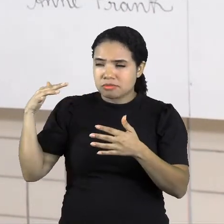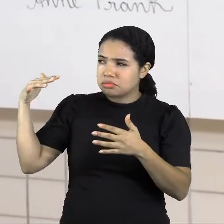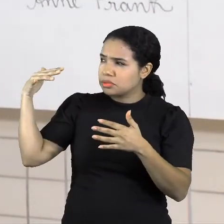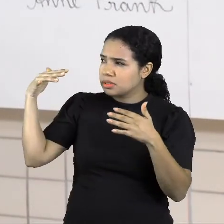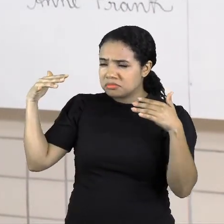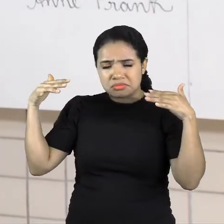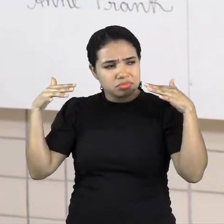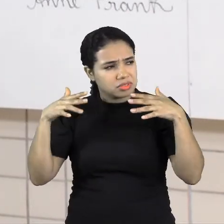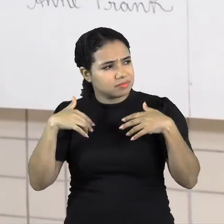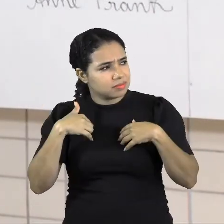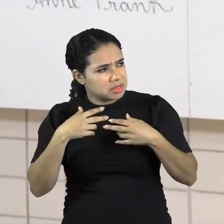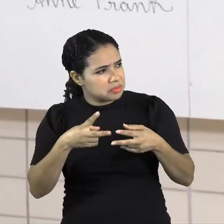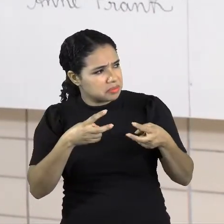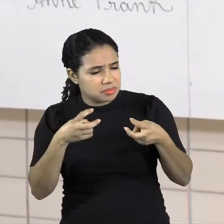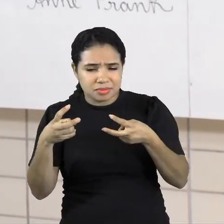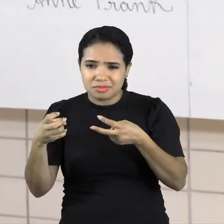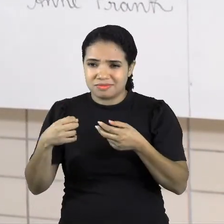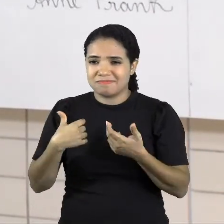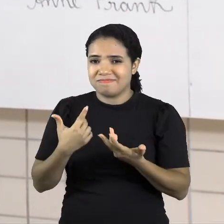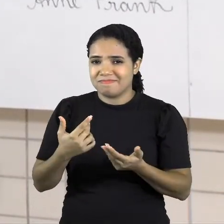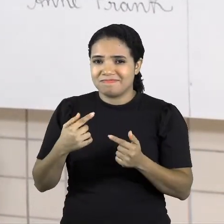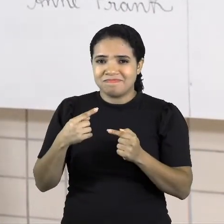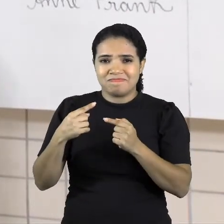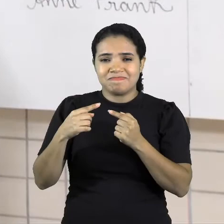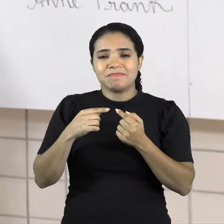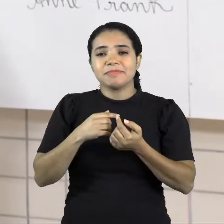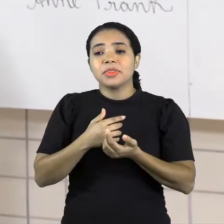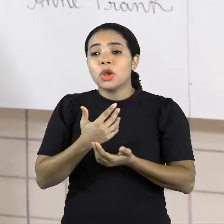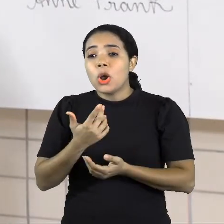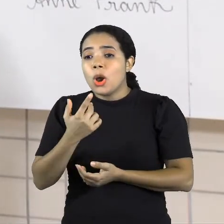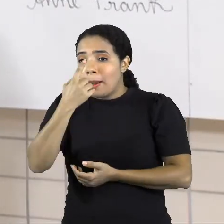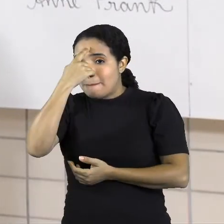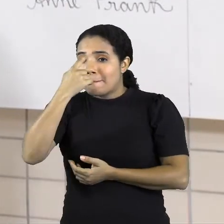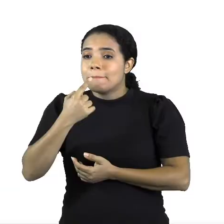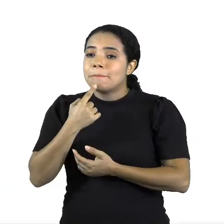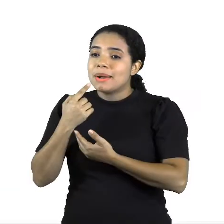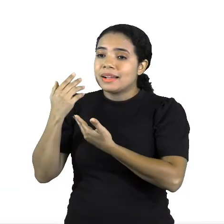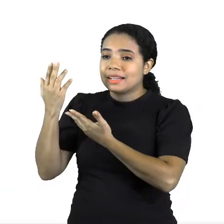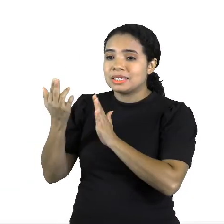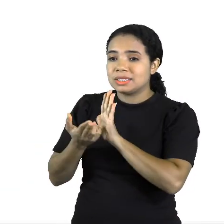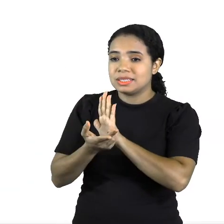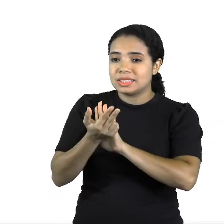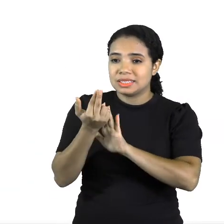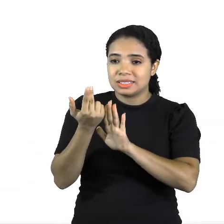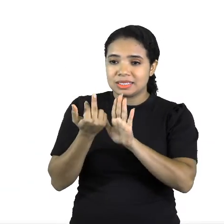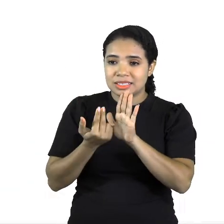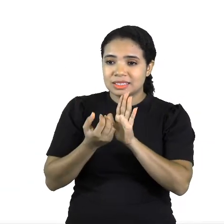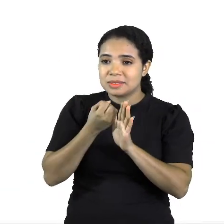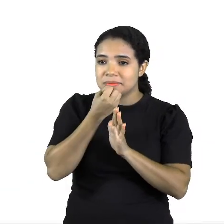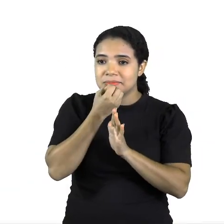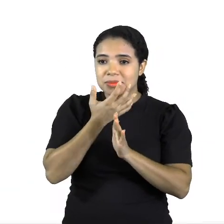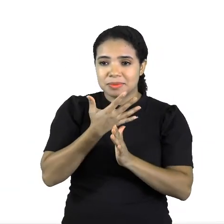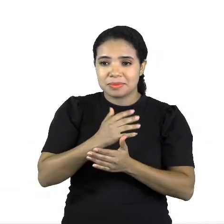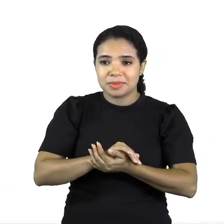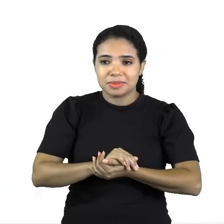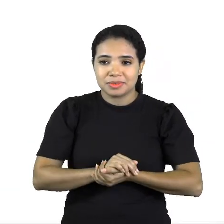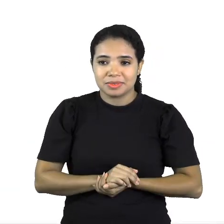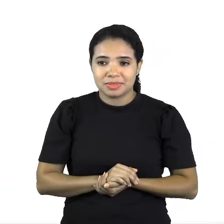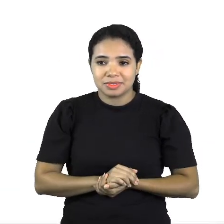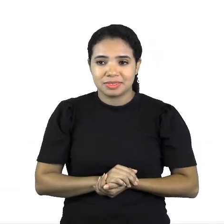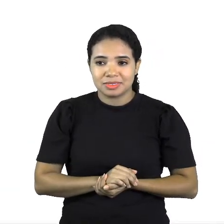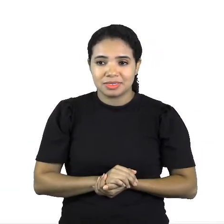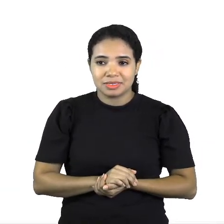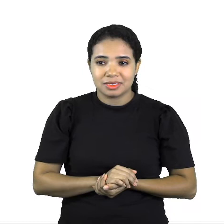claro isso. Essa outra imagem também, esse é outro desenho que faz, é fantástico, que a gente vê